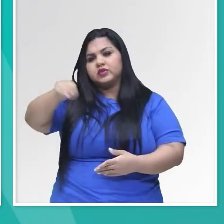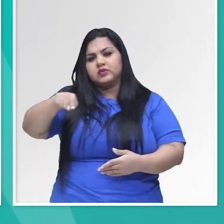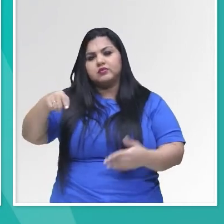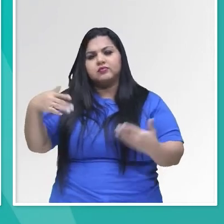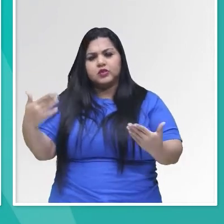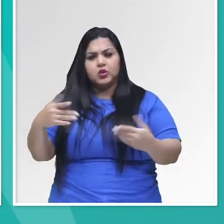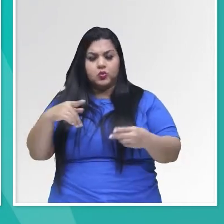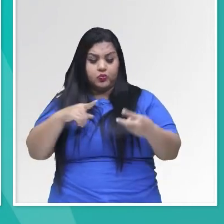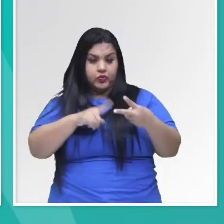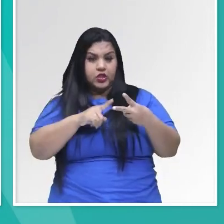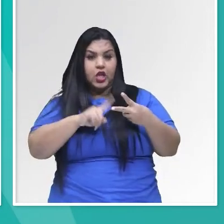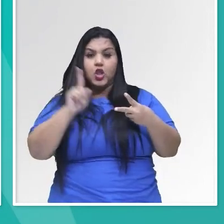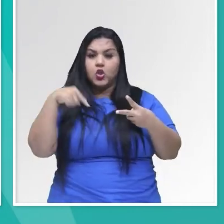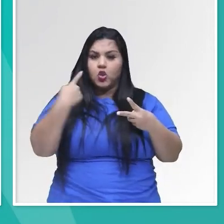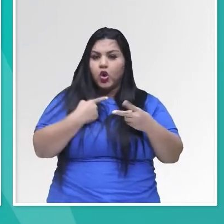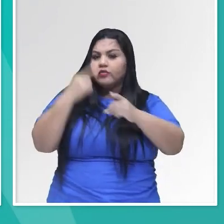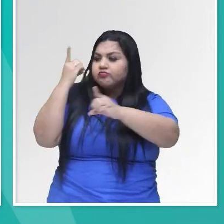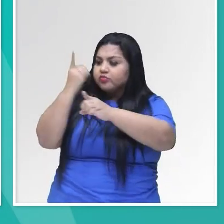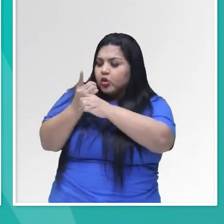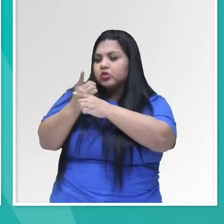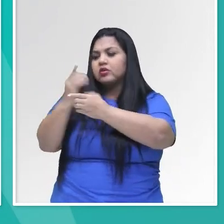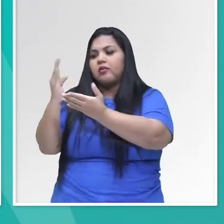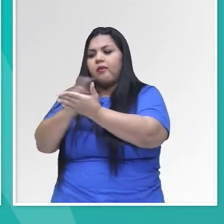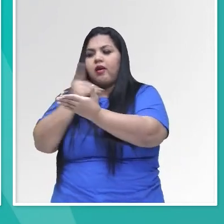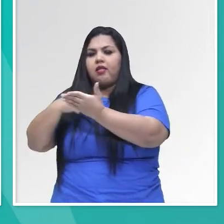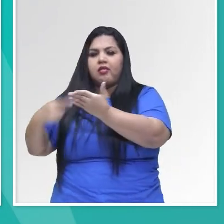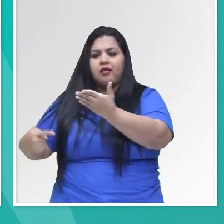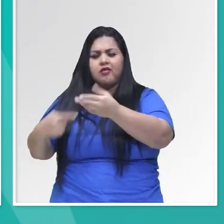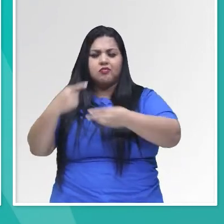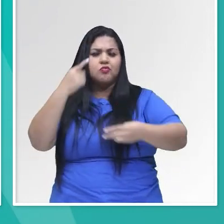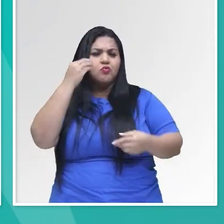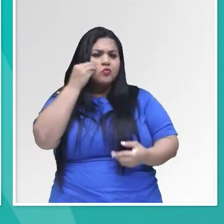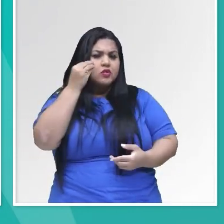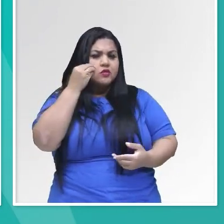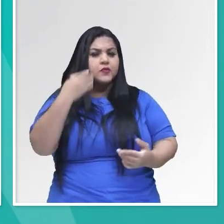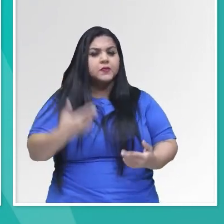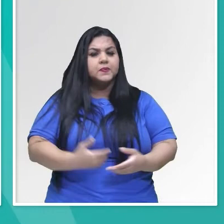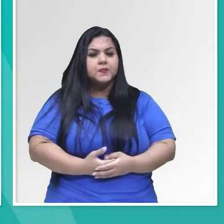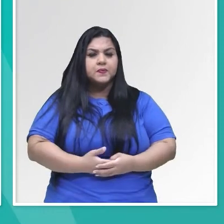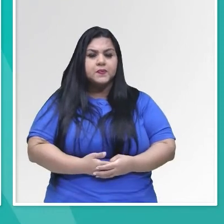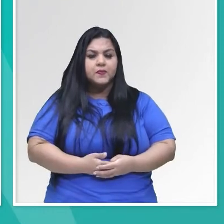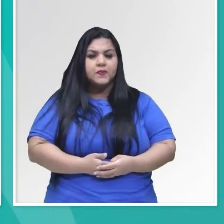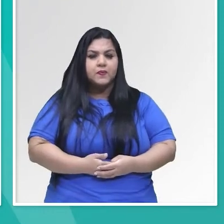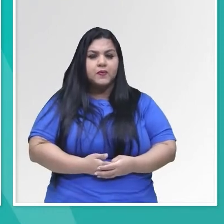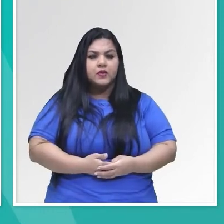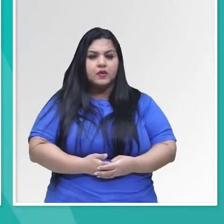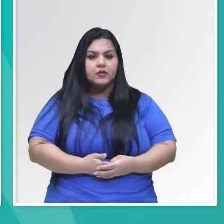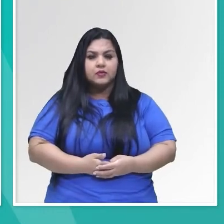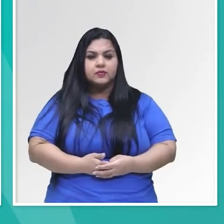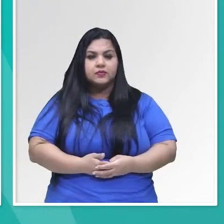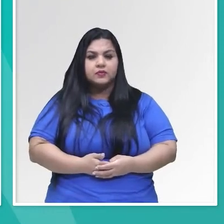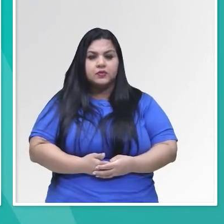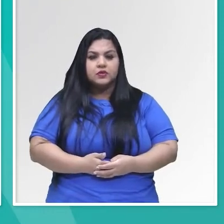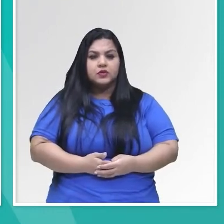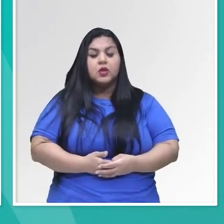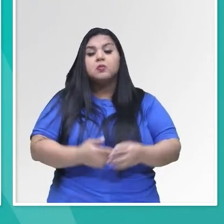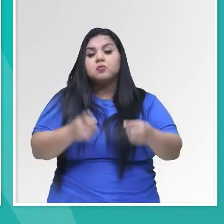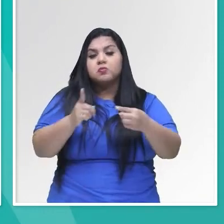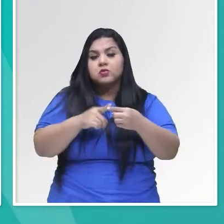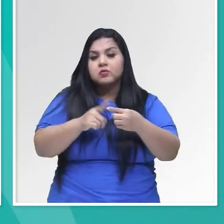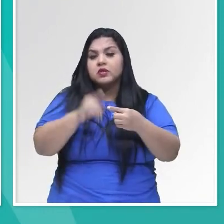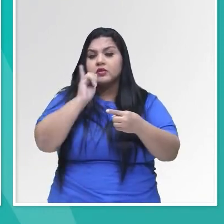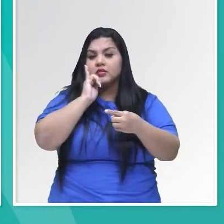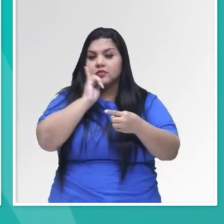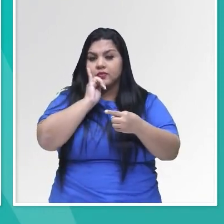caderno. Observa, por favor. Observa aí. Observa. Olha o primeiro exemplo.